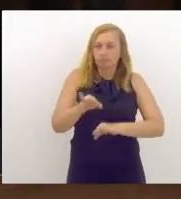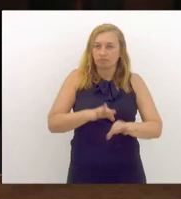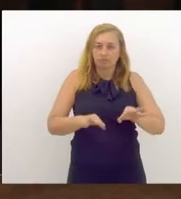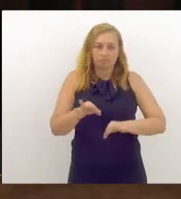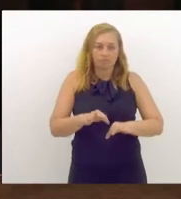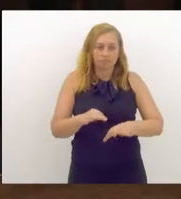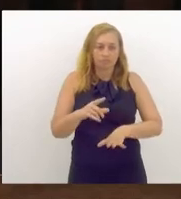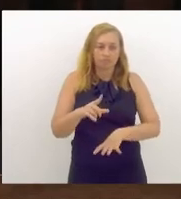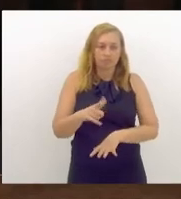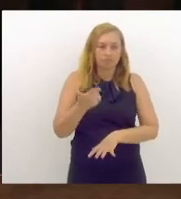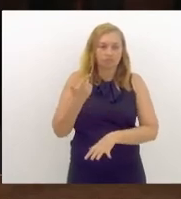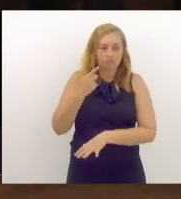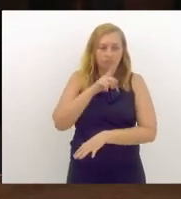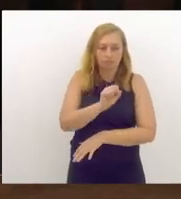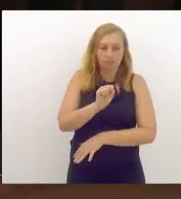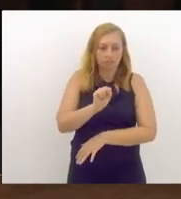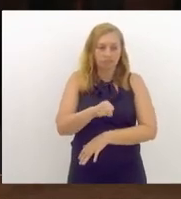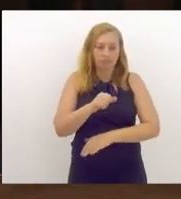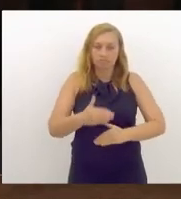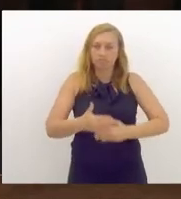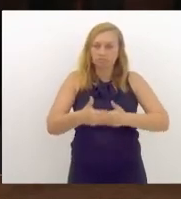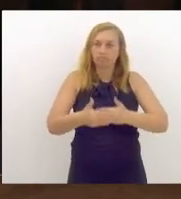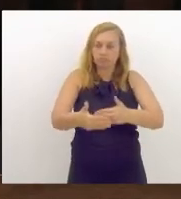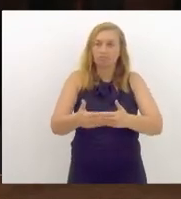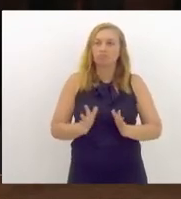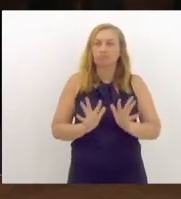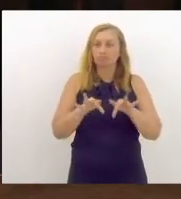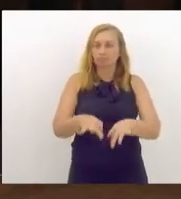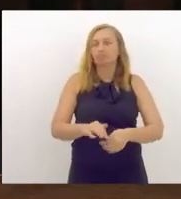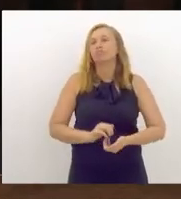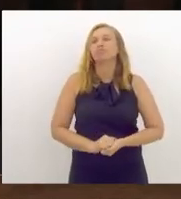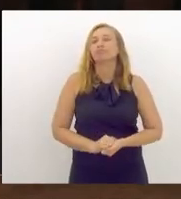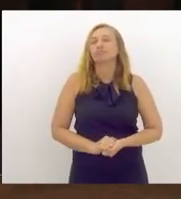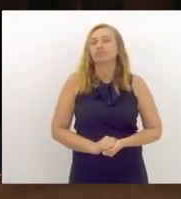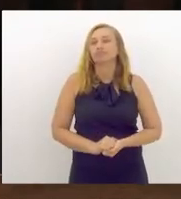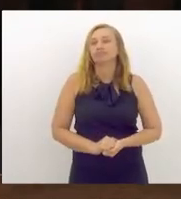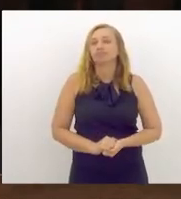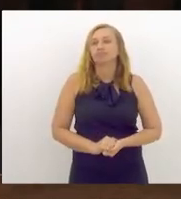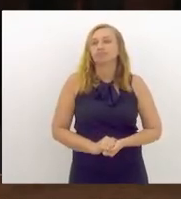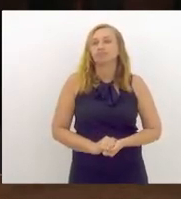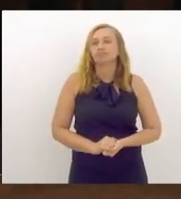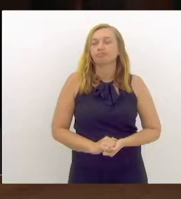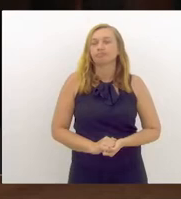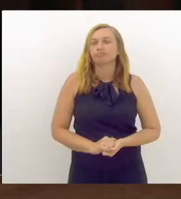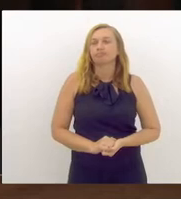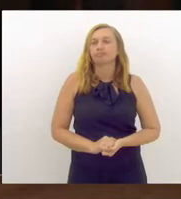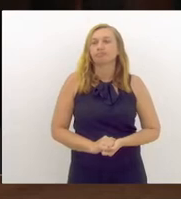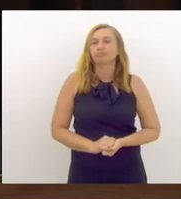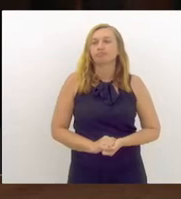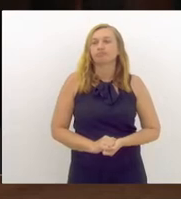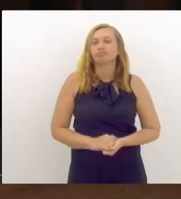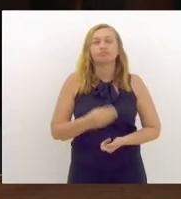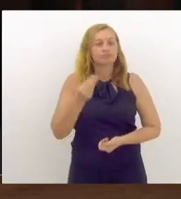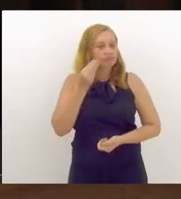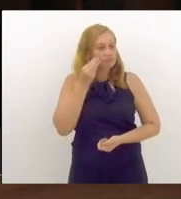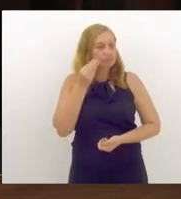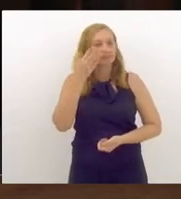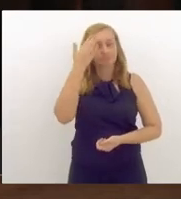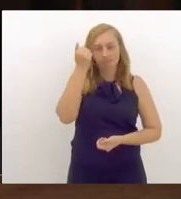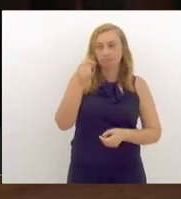esteja conseguindo avançar para finalizar como bem sabe a Mônica